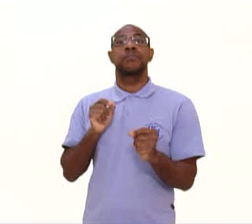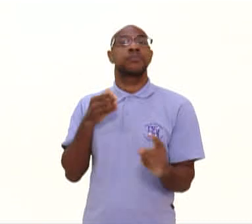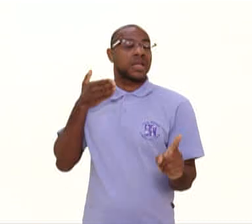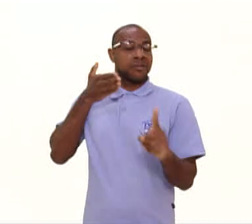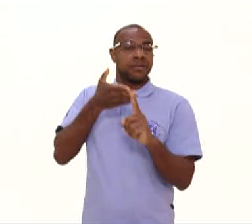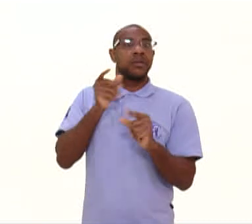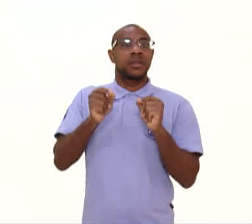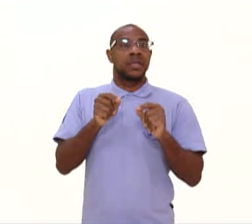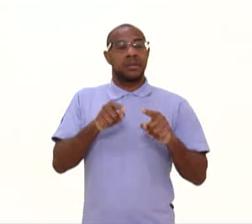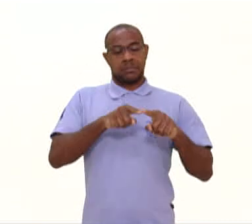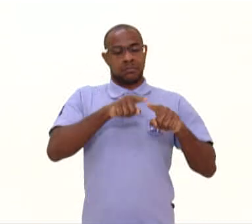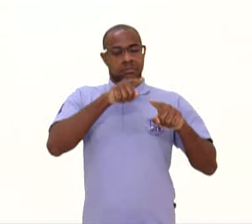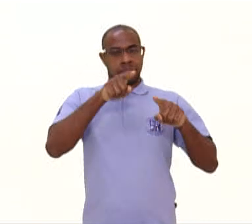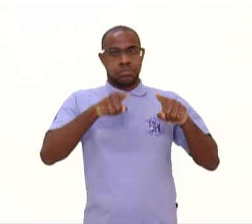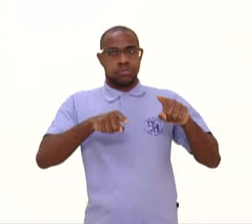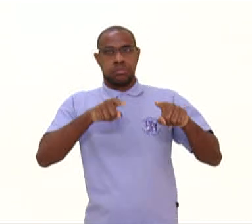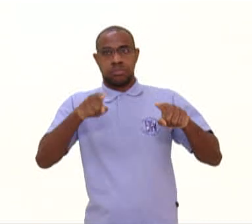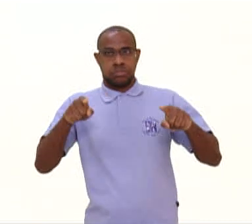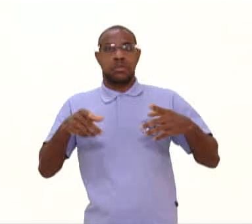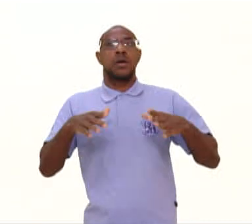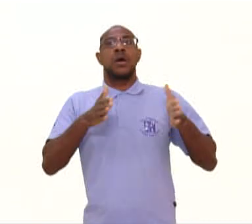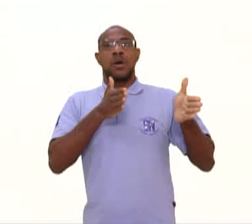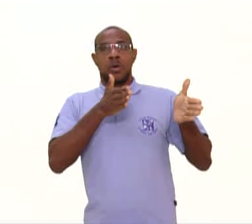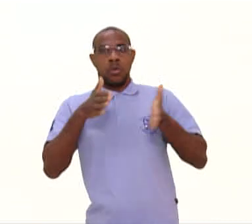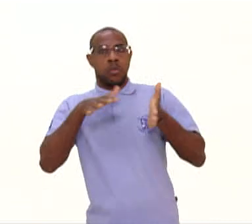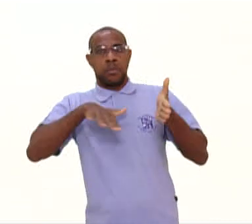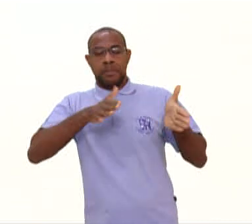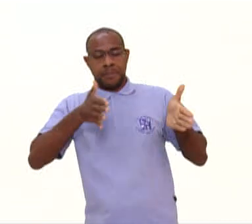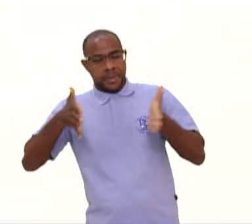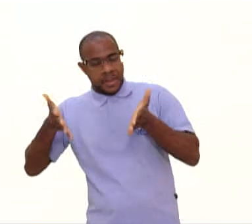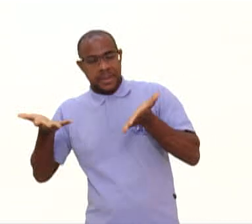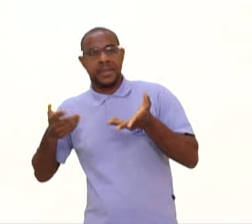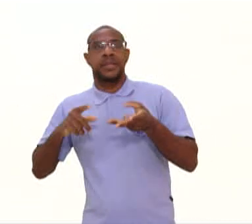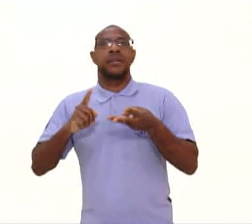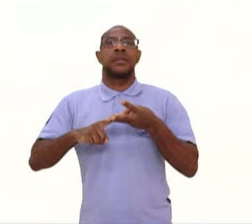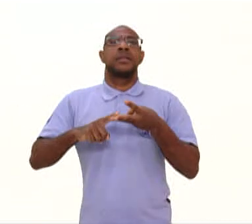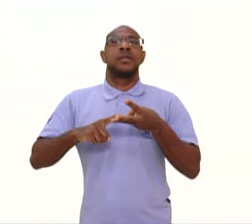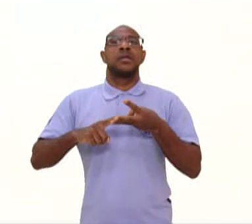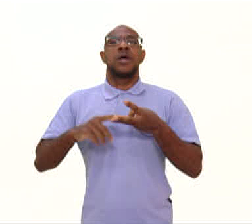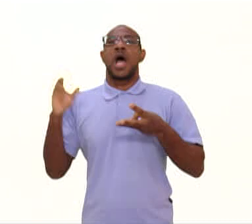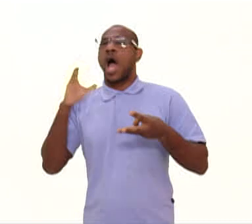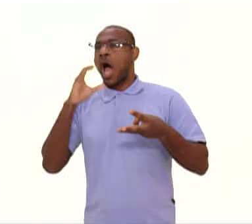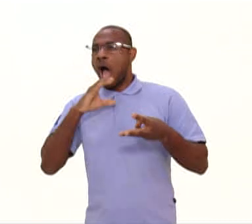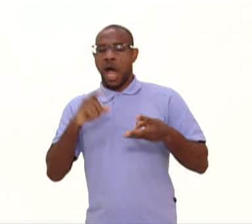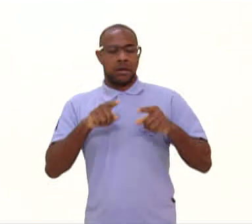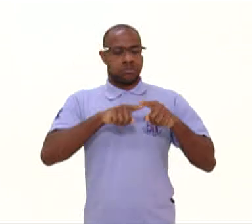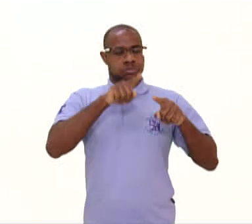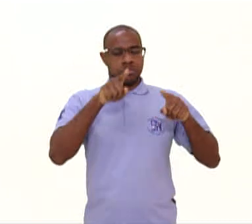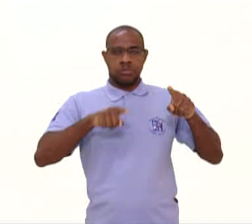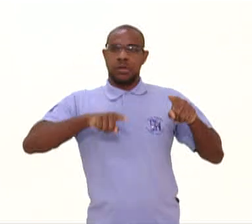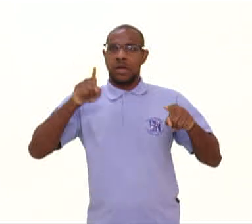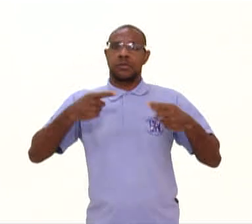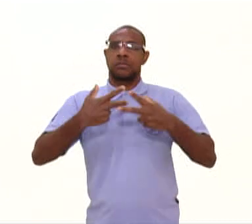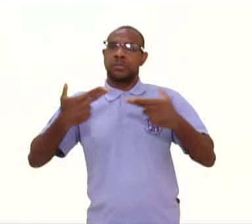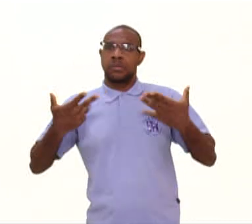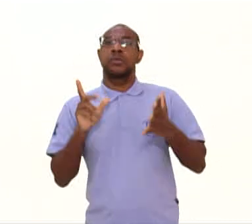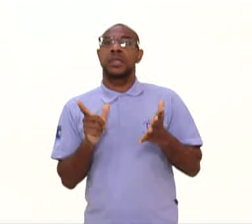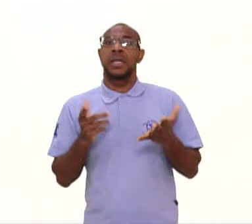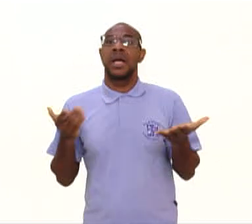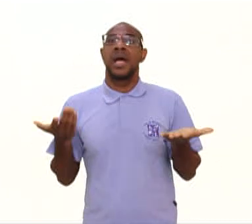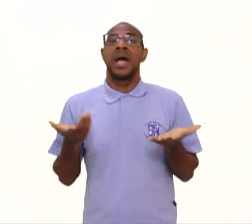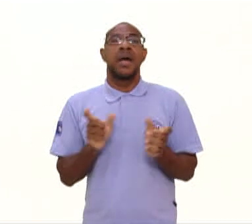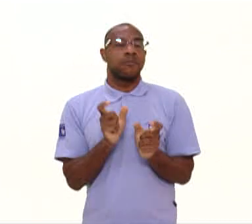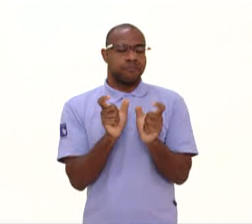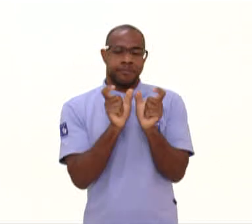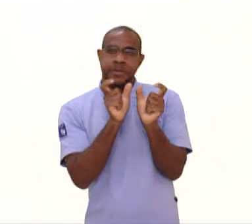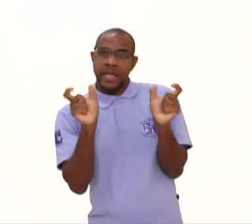ideia da frequência, do período, trabalhando também com a velocidade de propagação da onda. Isso são termos modernos.